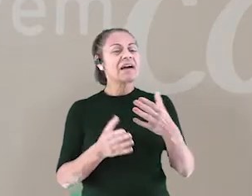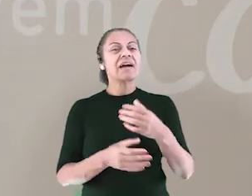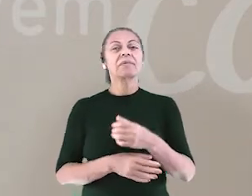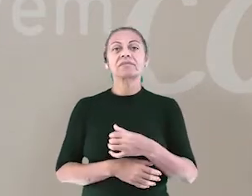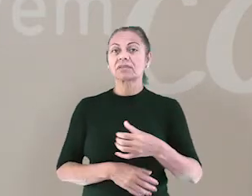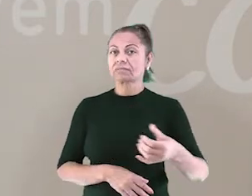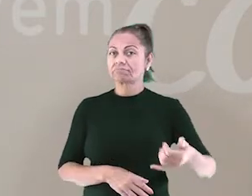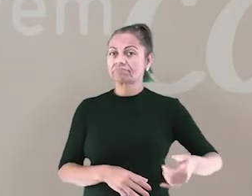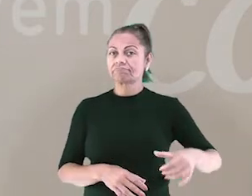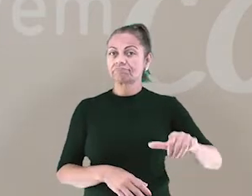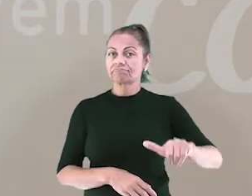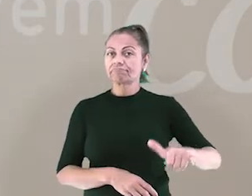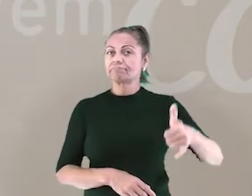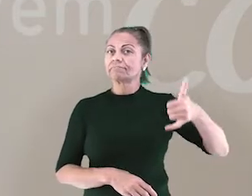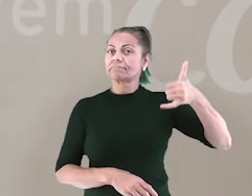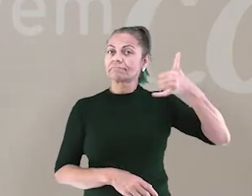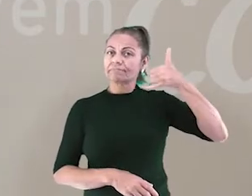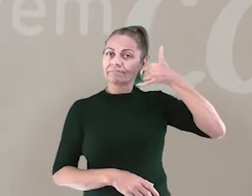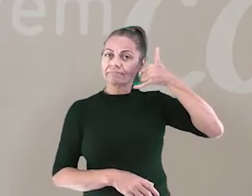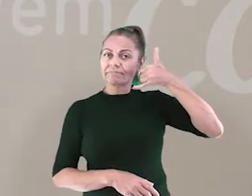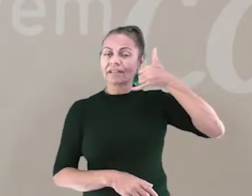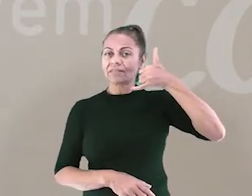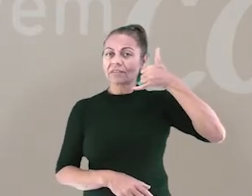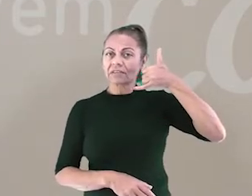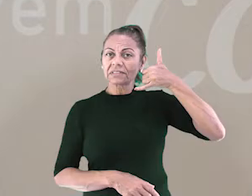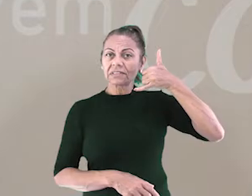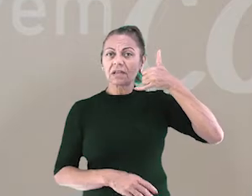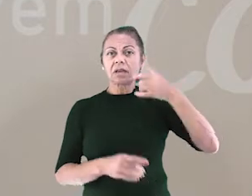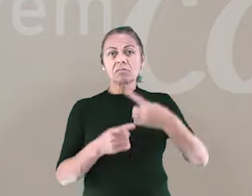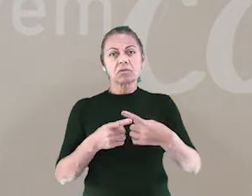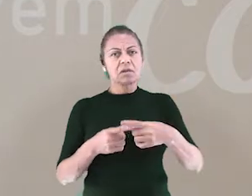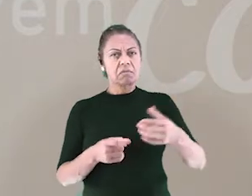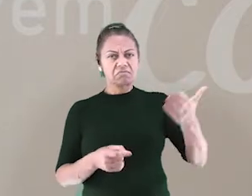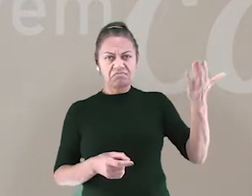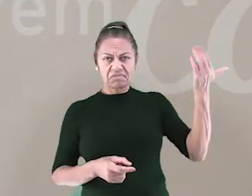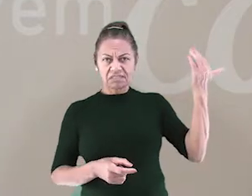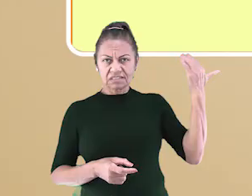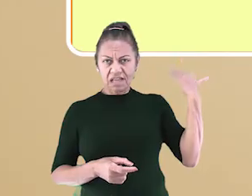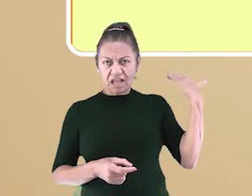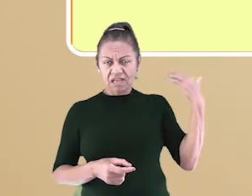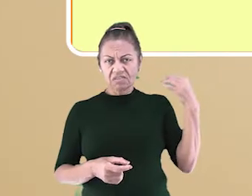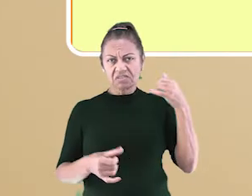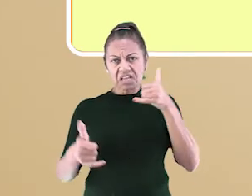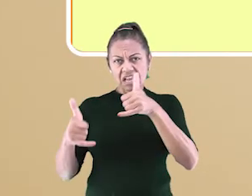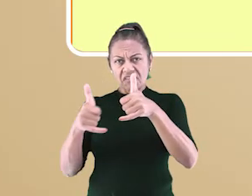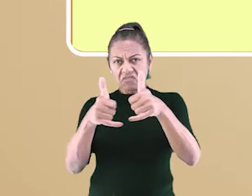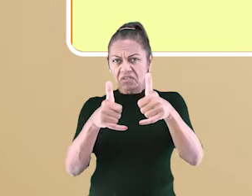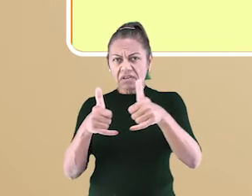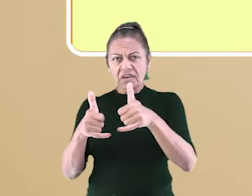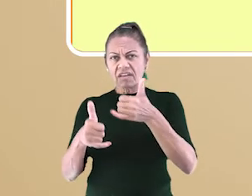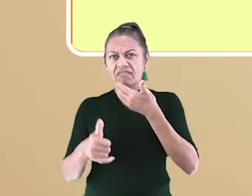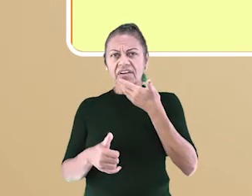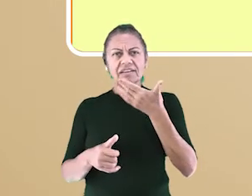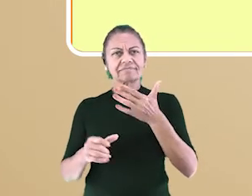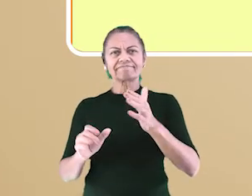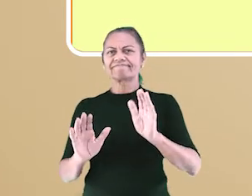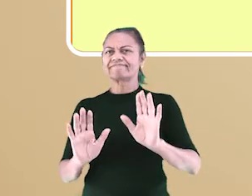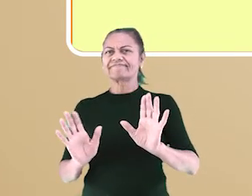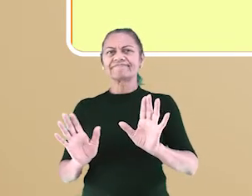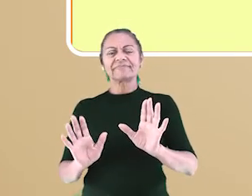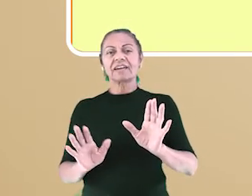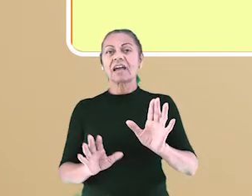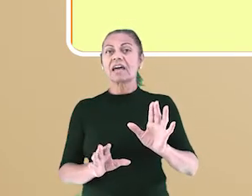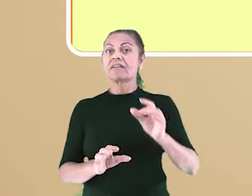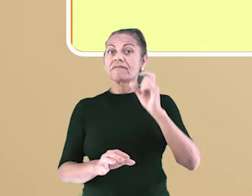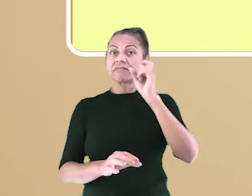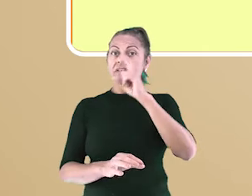não existem mais. Uma dessas profissões é a profissão de telefonista. Há alguns anos atrás, não era tão fácil